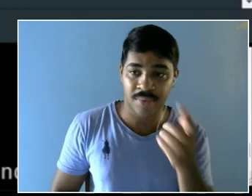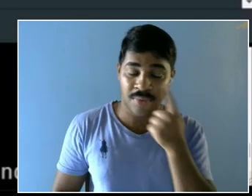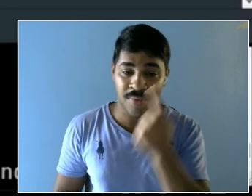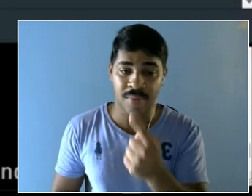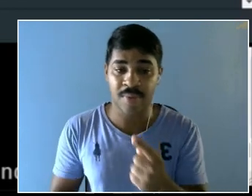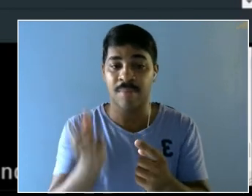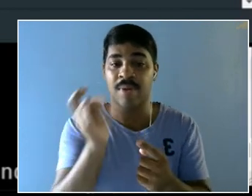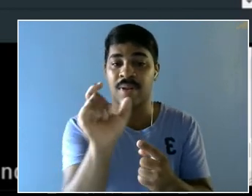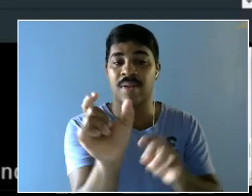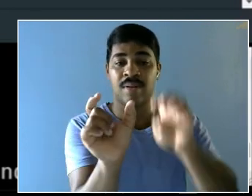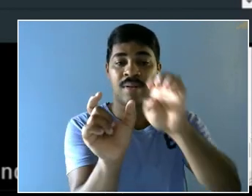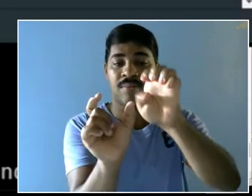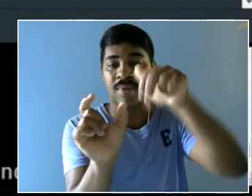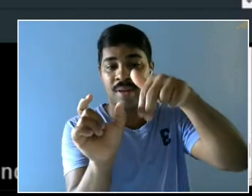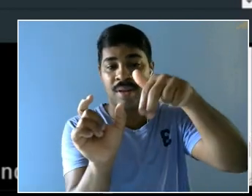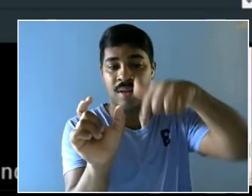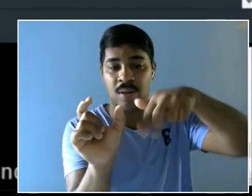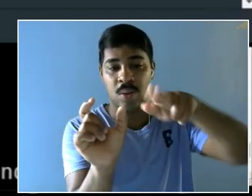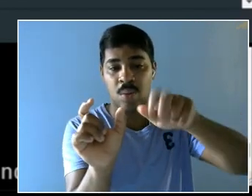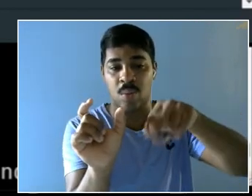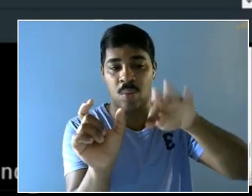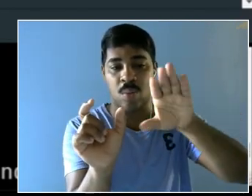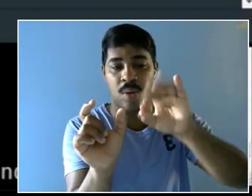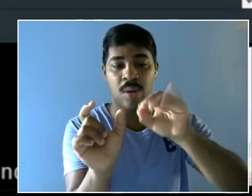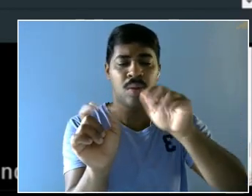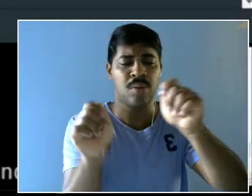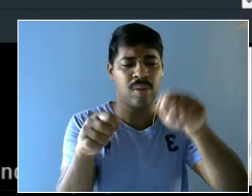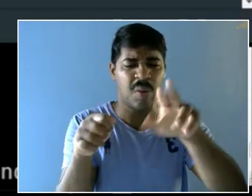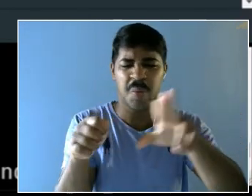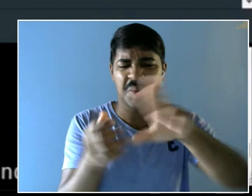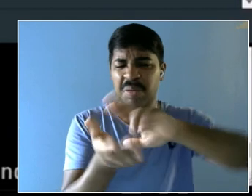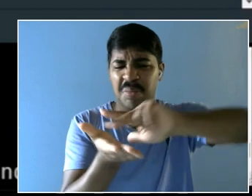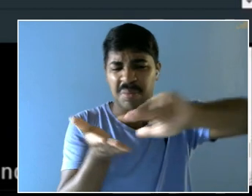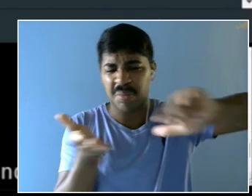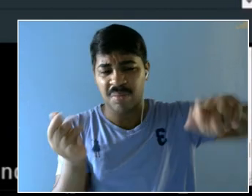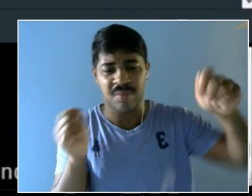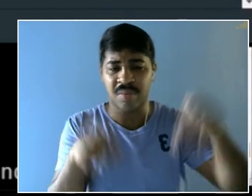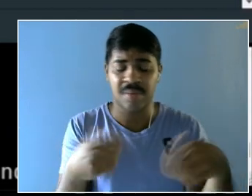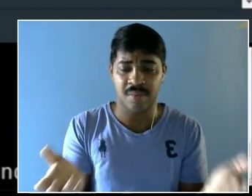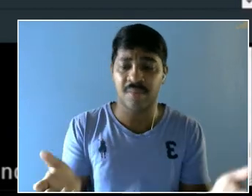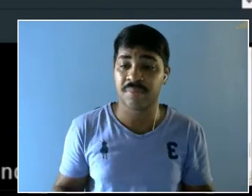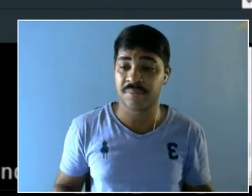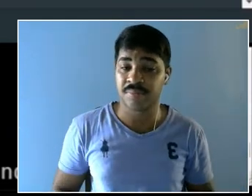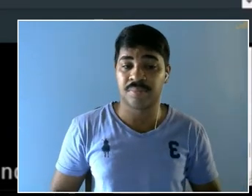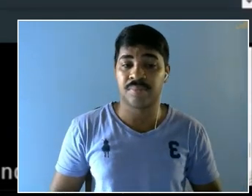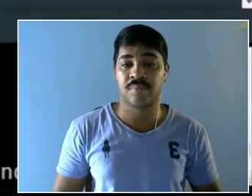poderoso? Você pode colocar qualquer coisa aqui dentro. Você pode usar o enquanto de qualquer jeito. E ele vai fazer o que você quer.